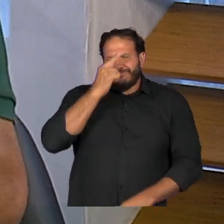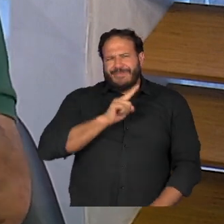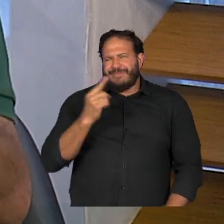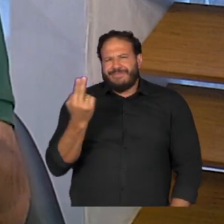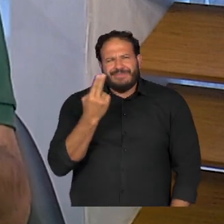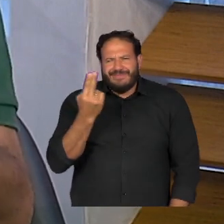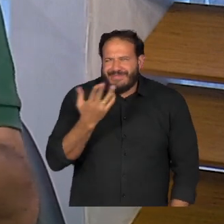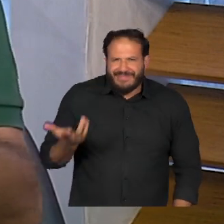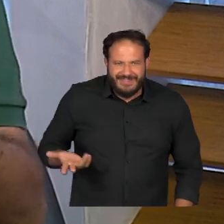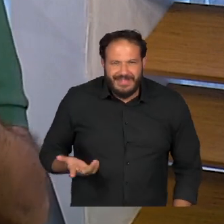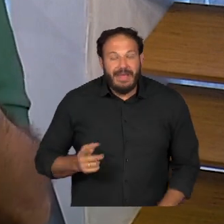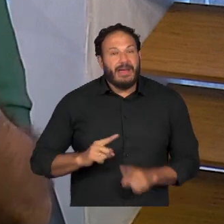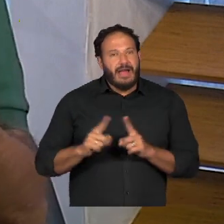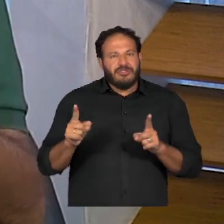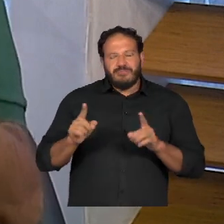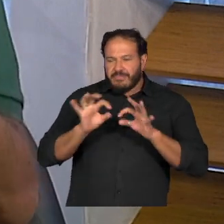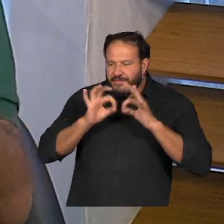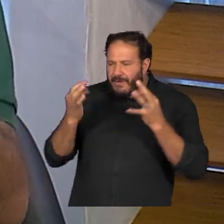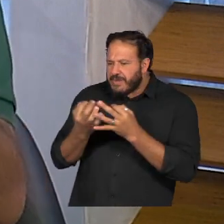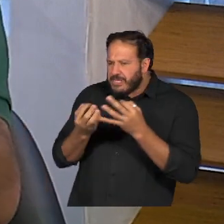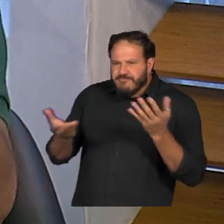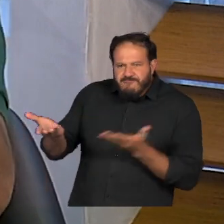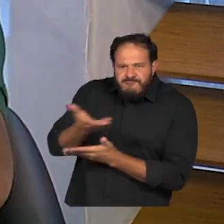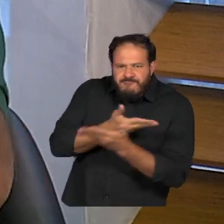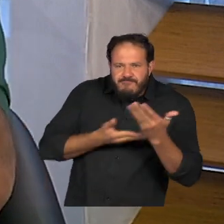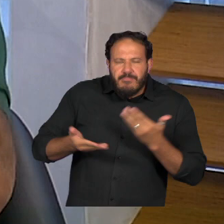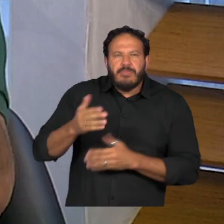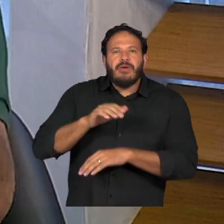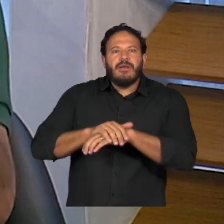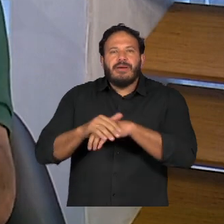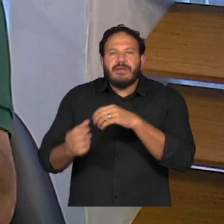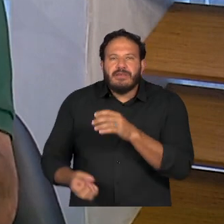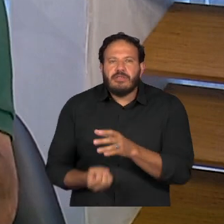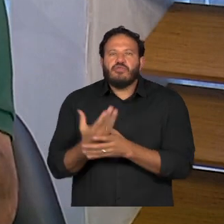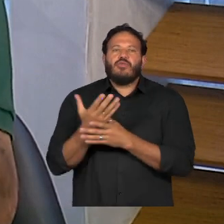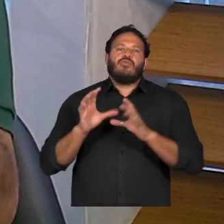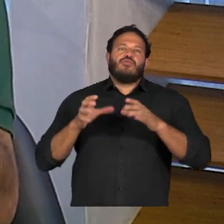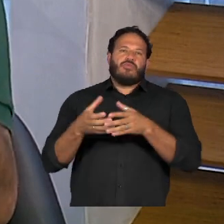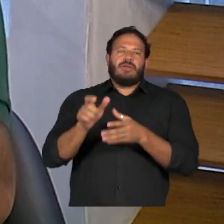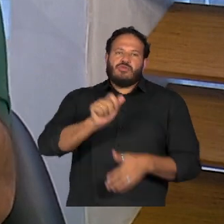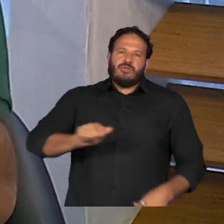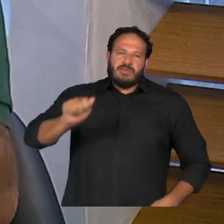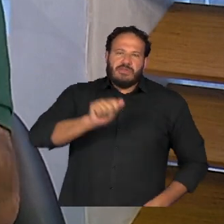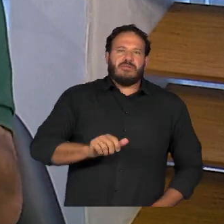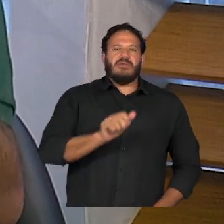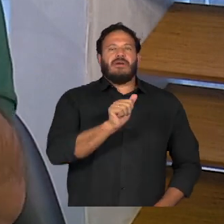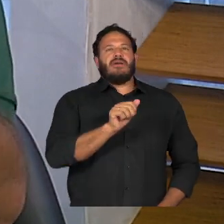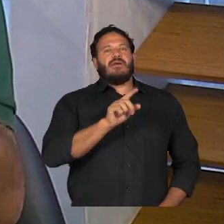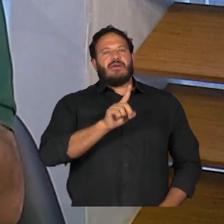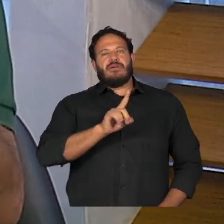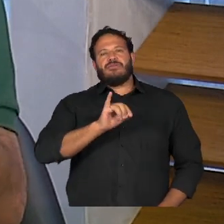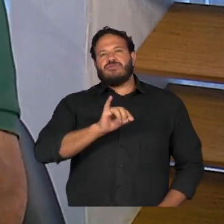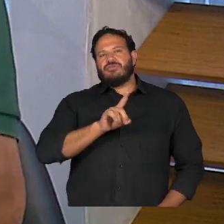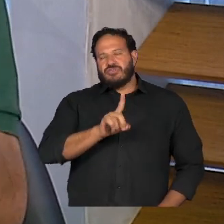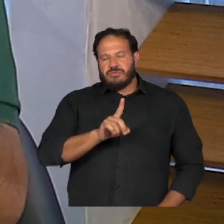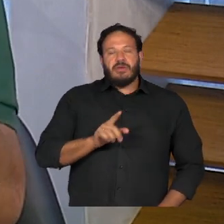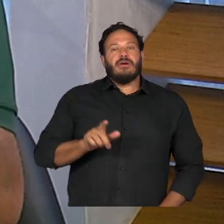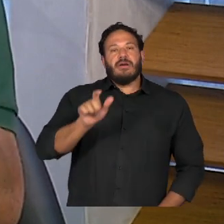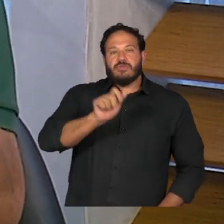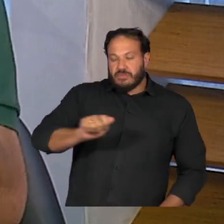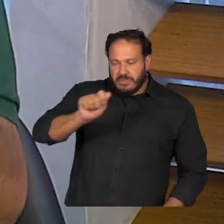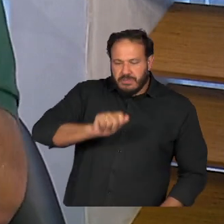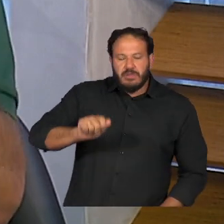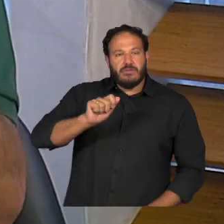eles se juntaram e dali surgiu o núcleo da adid que foi a associação pro desenvolvimento